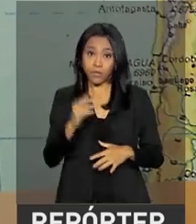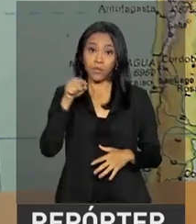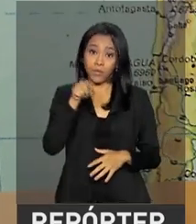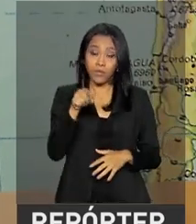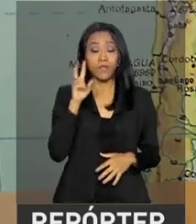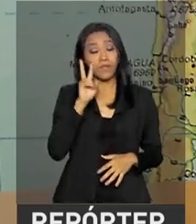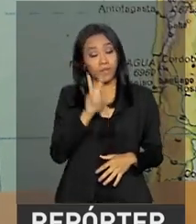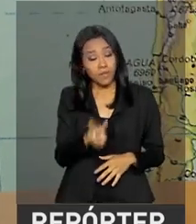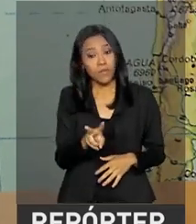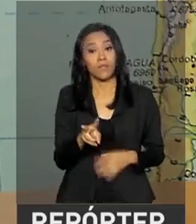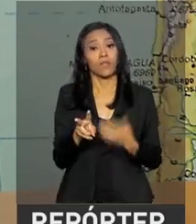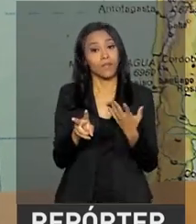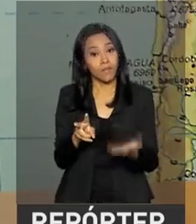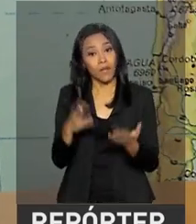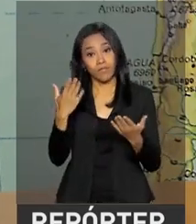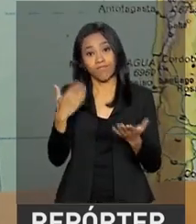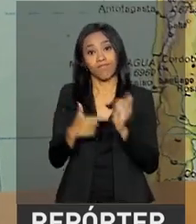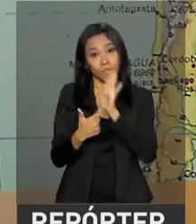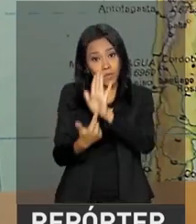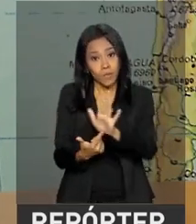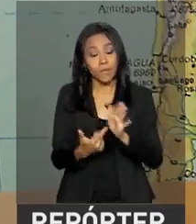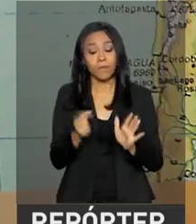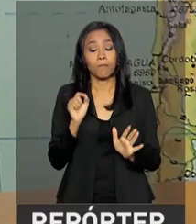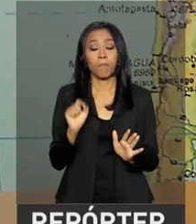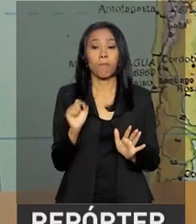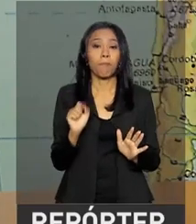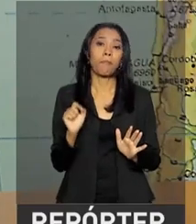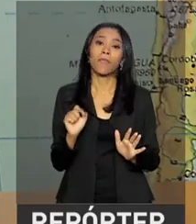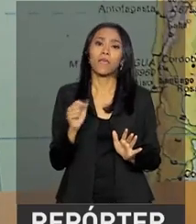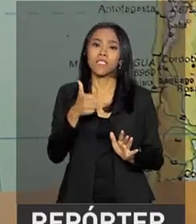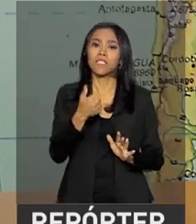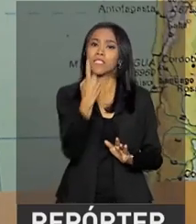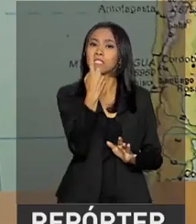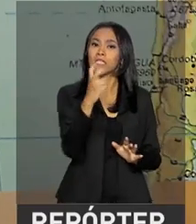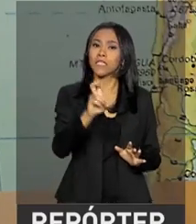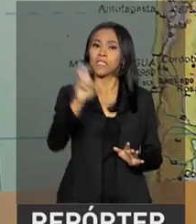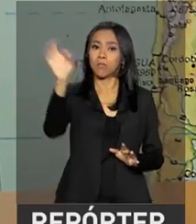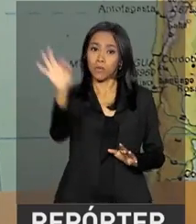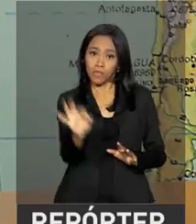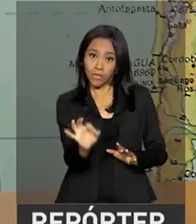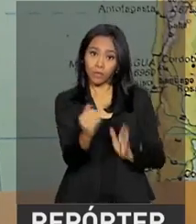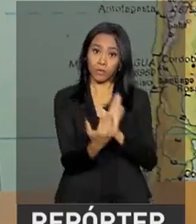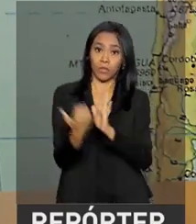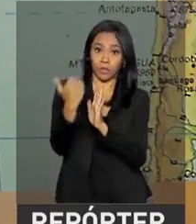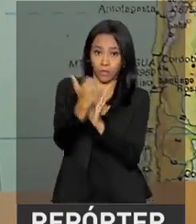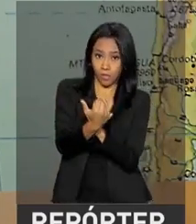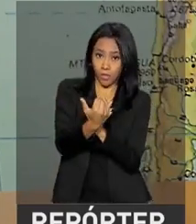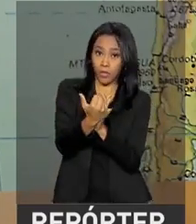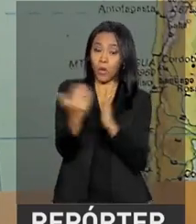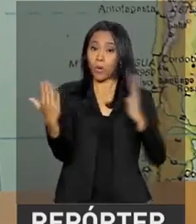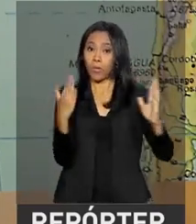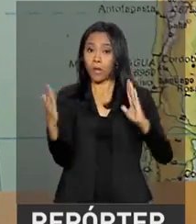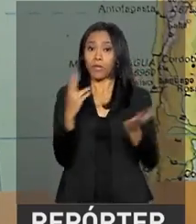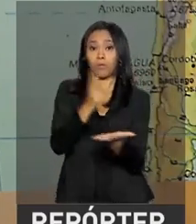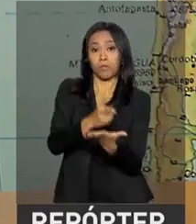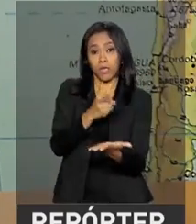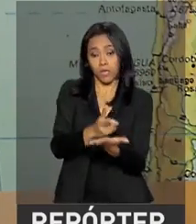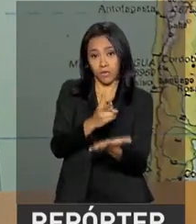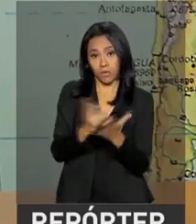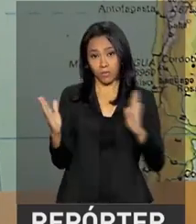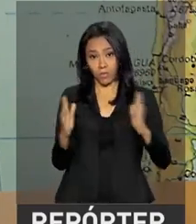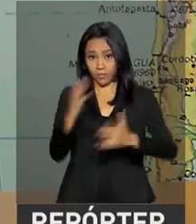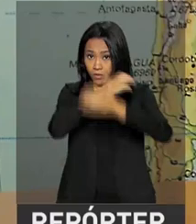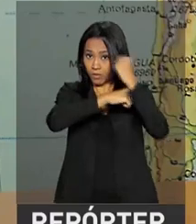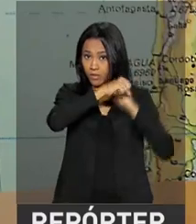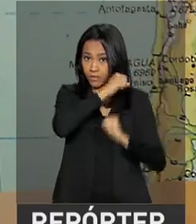aquilo que a gente está falando que está mostrando a perspectiva de 15% de aumento comparado ao mesmo período do ano passado ou seja